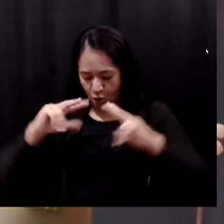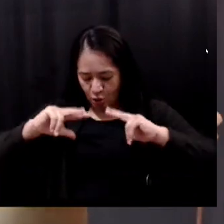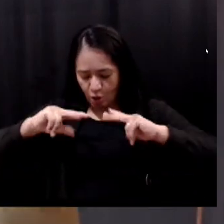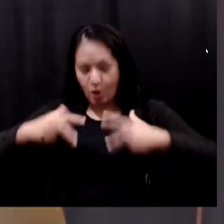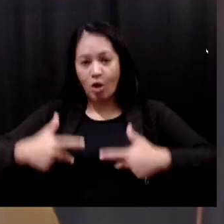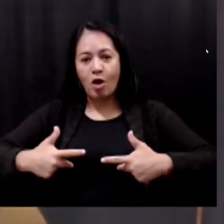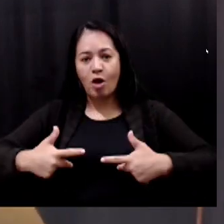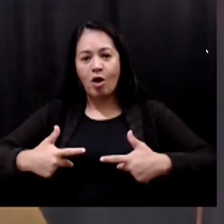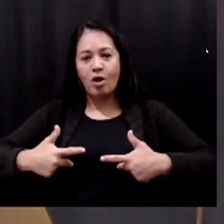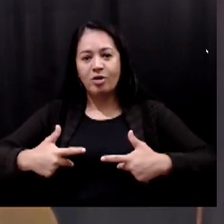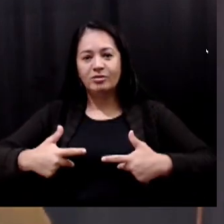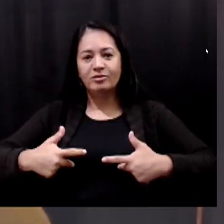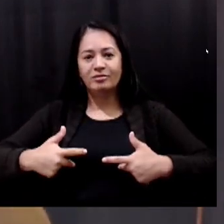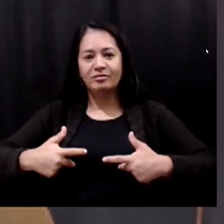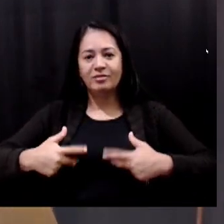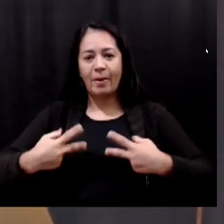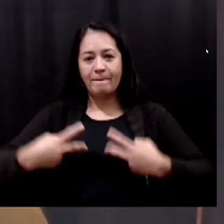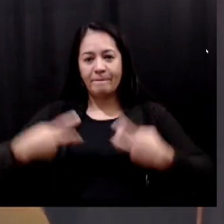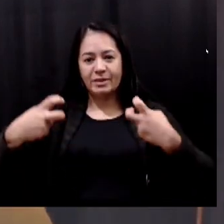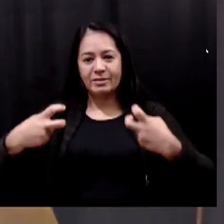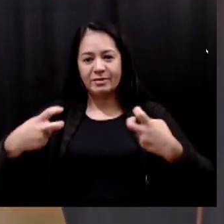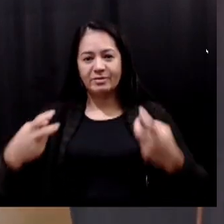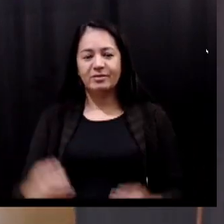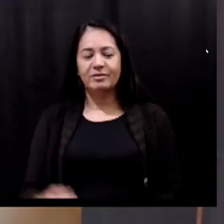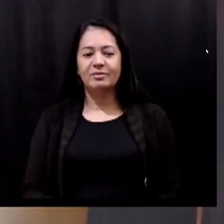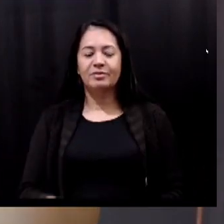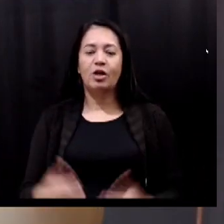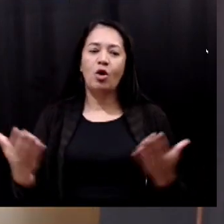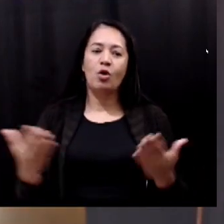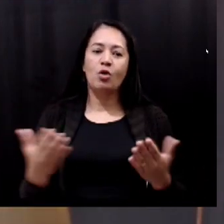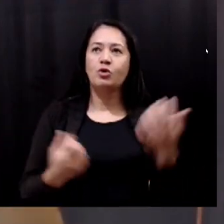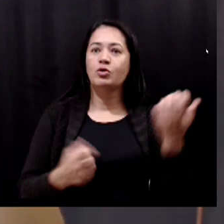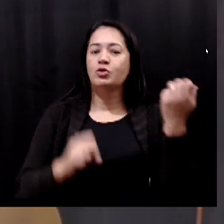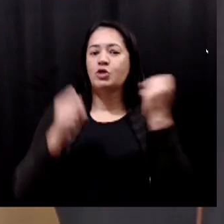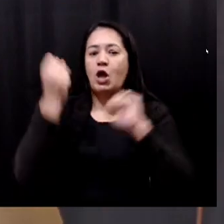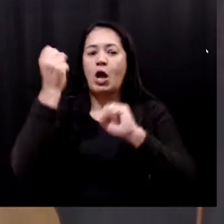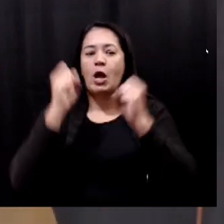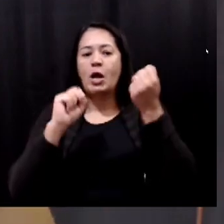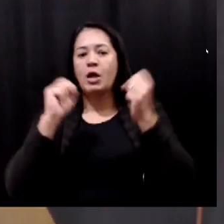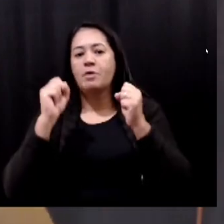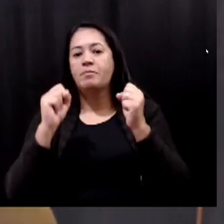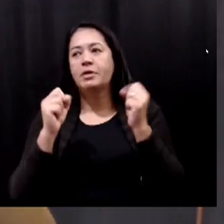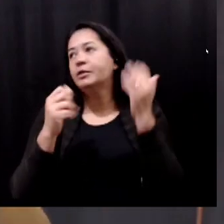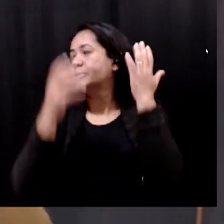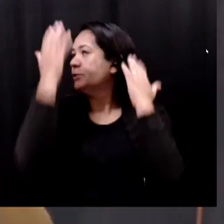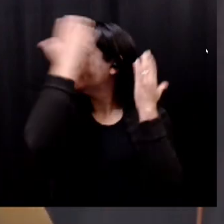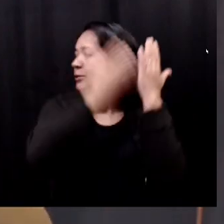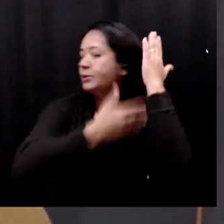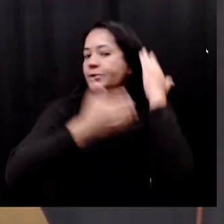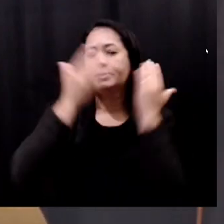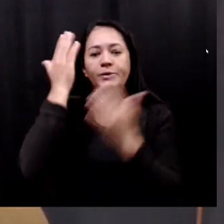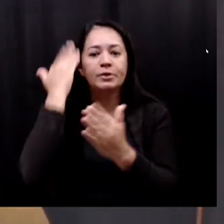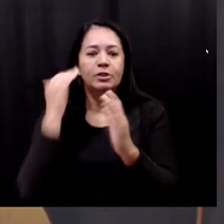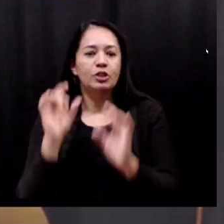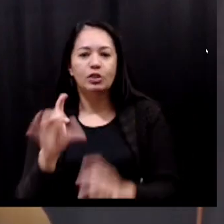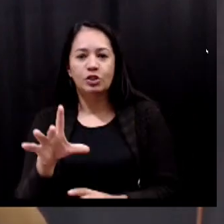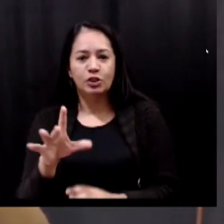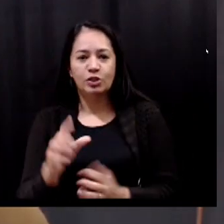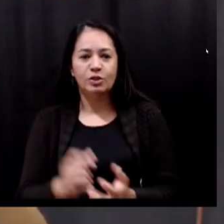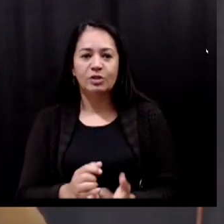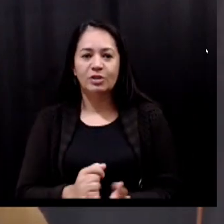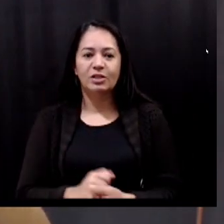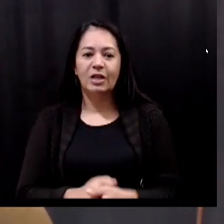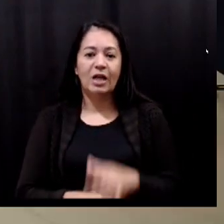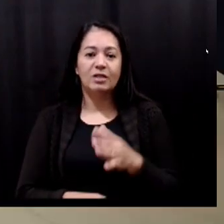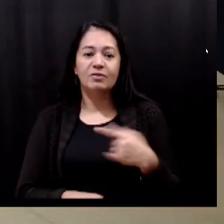em dia, a gente, quando fala de cuidado, também a gente pensa, né, em academia, salão de beleza e outras coisas. E, como eu disse, às vezes a gente pode querer